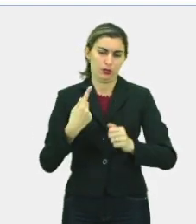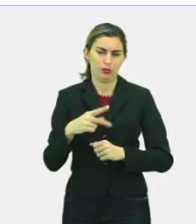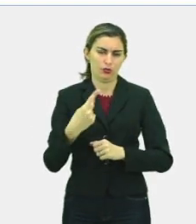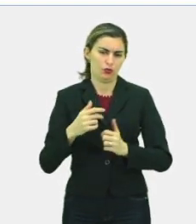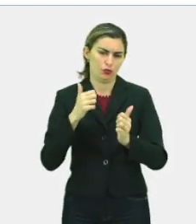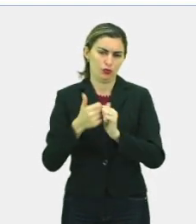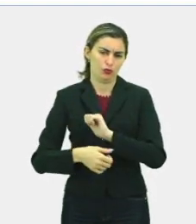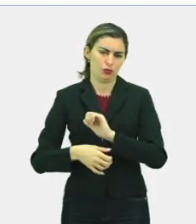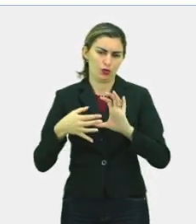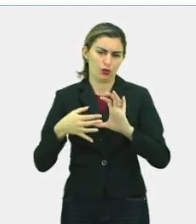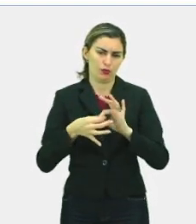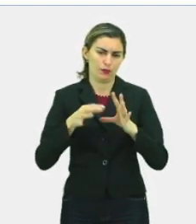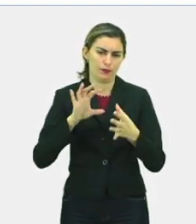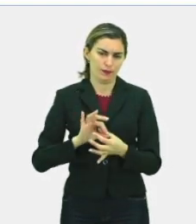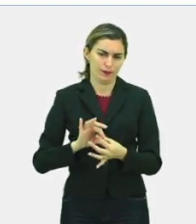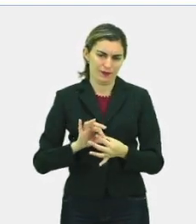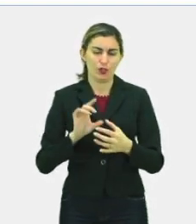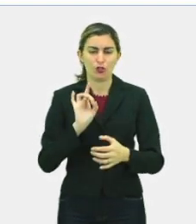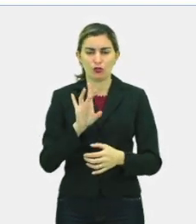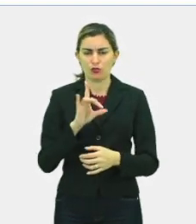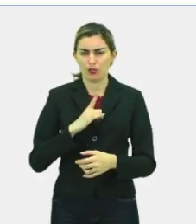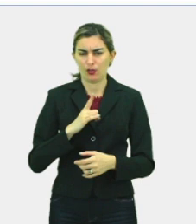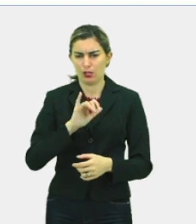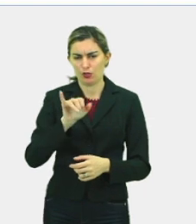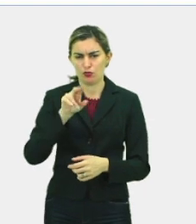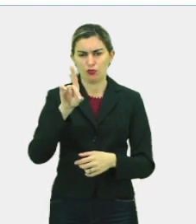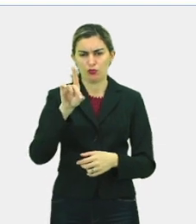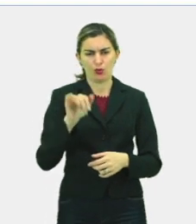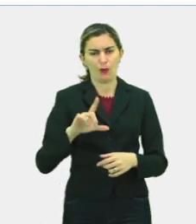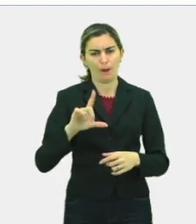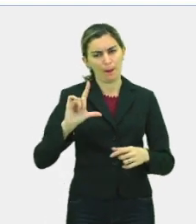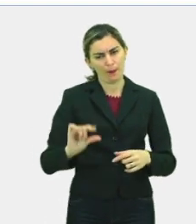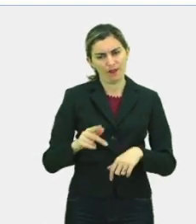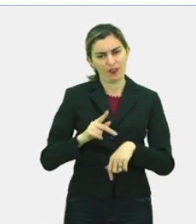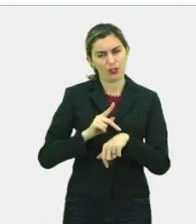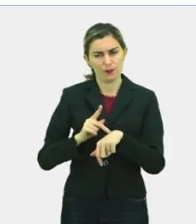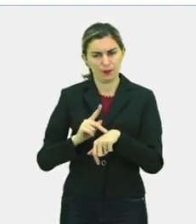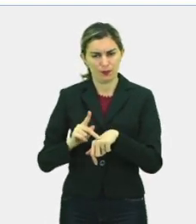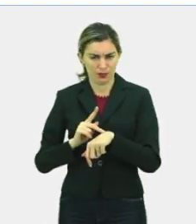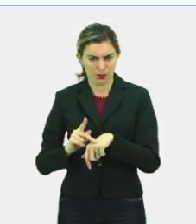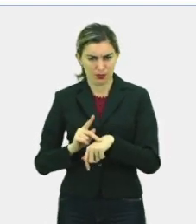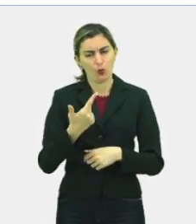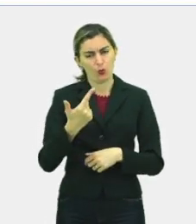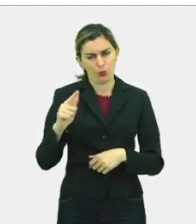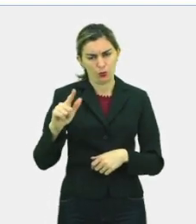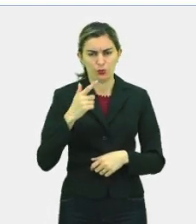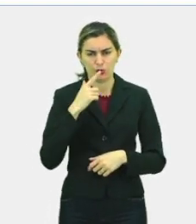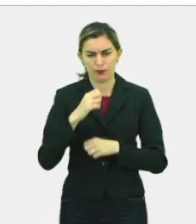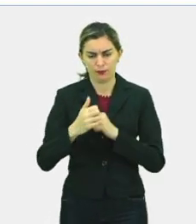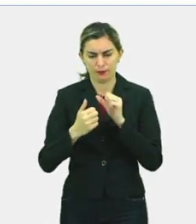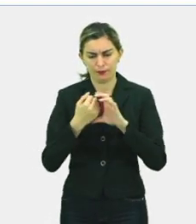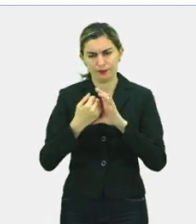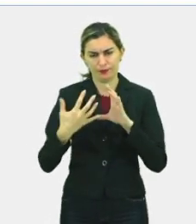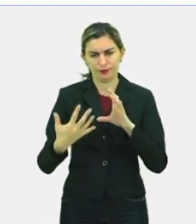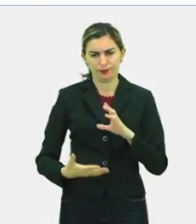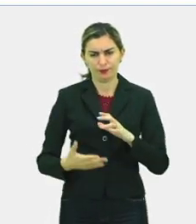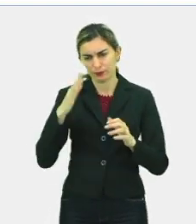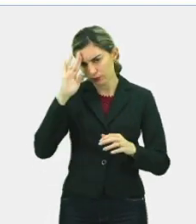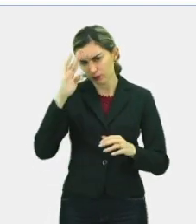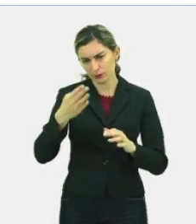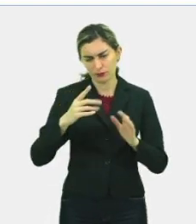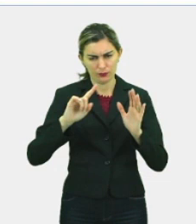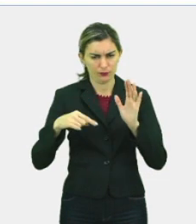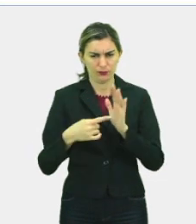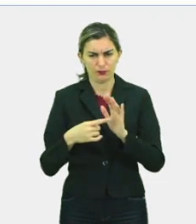praticante. Nos Jogos Olímpicos, há apenas judocas faixa preta. Uma outra característica do judô é que o